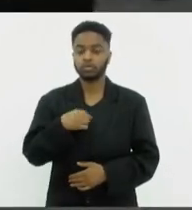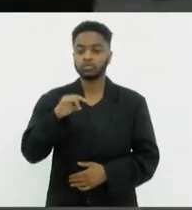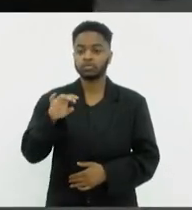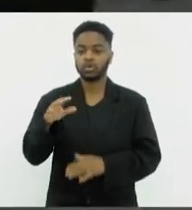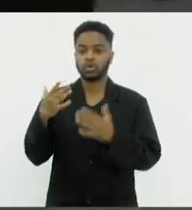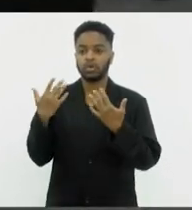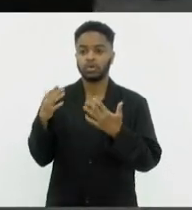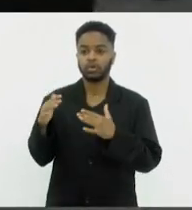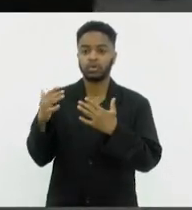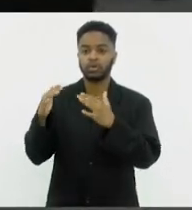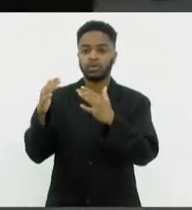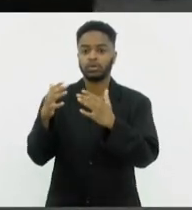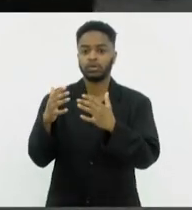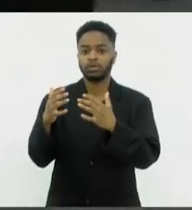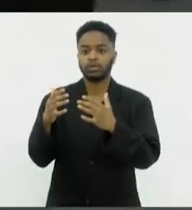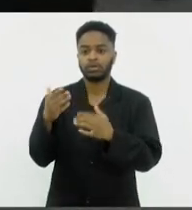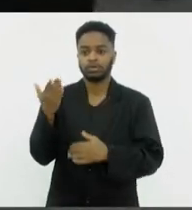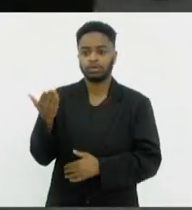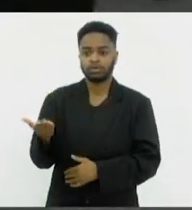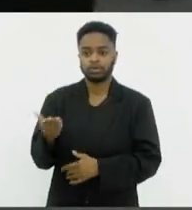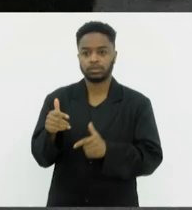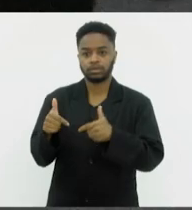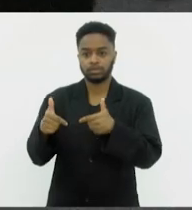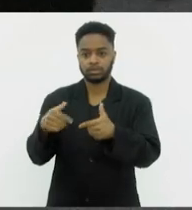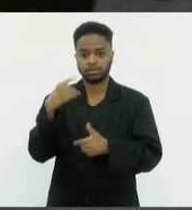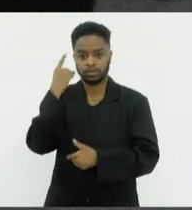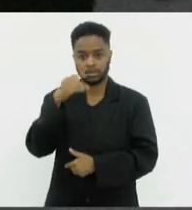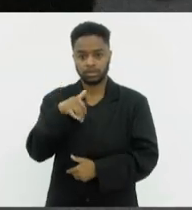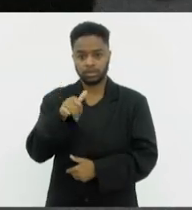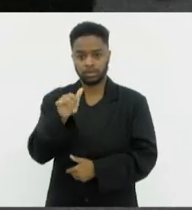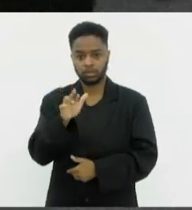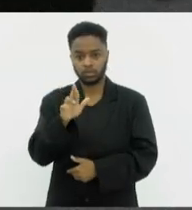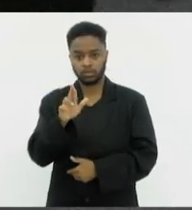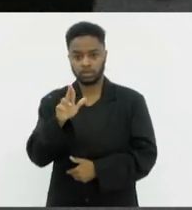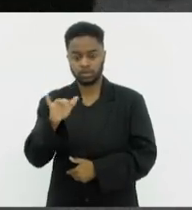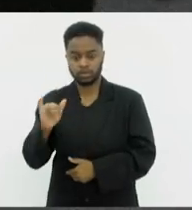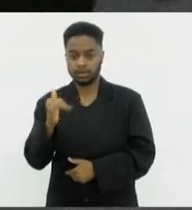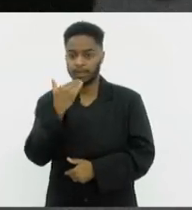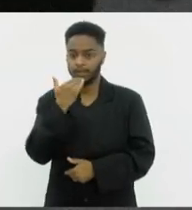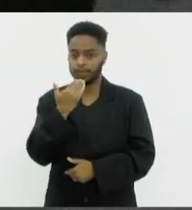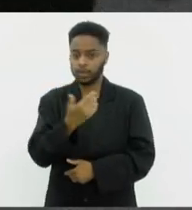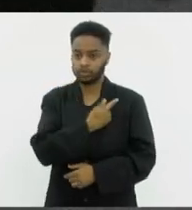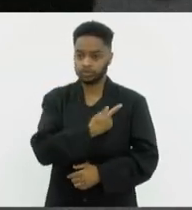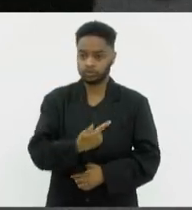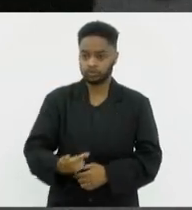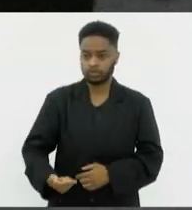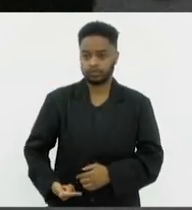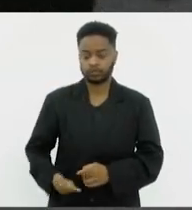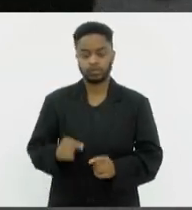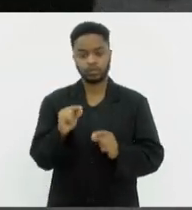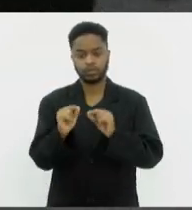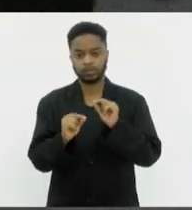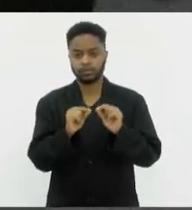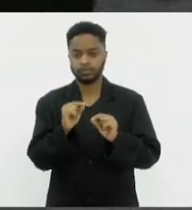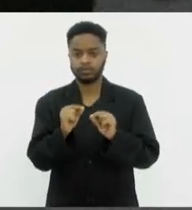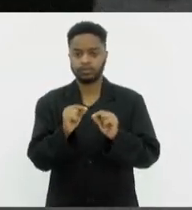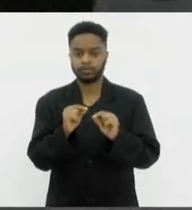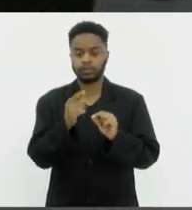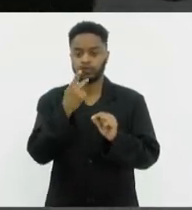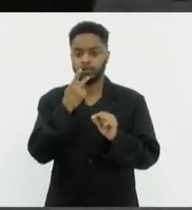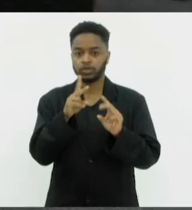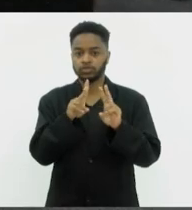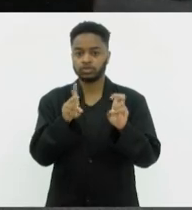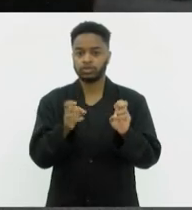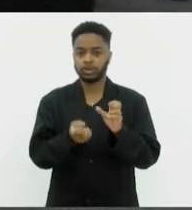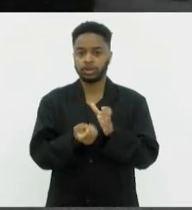elogiar a iniciativa do deputado Yuri, que solicita ao governador que disponha sobre a criação de um